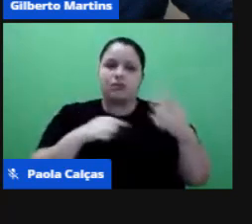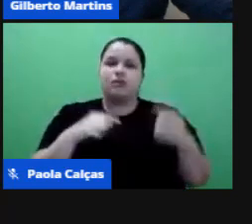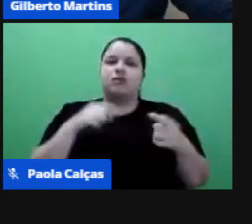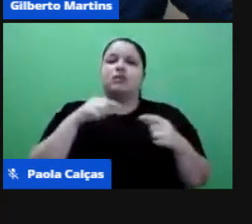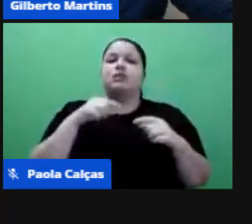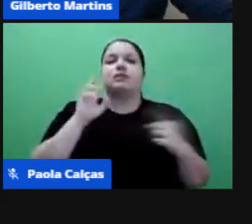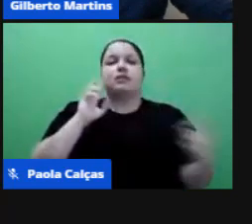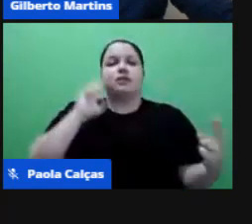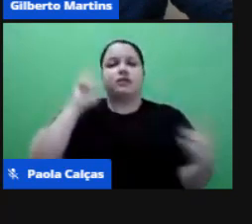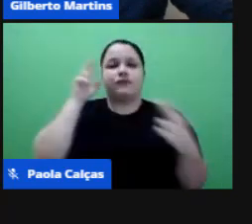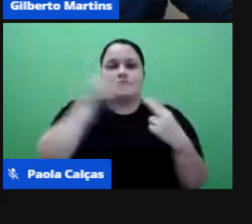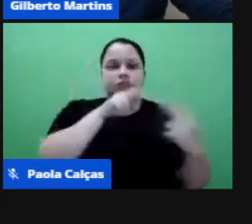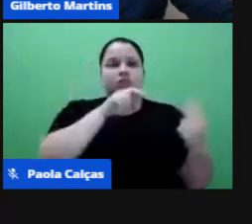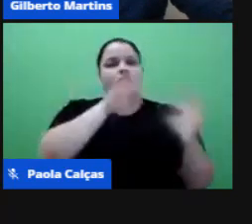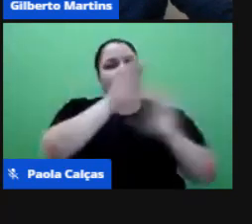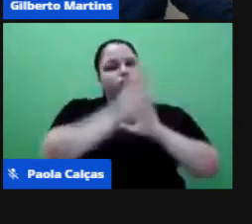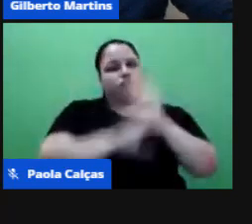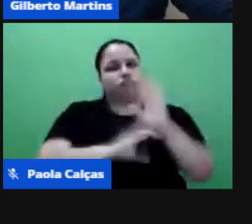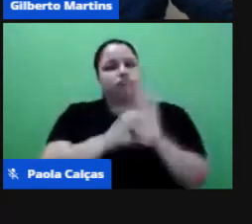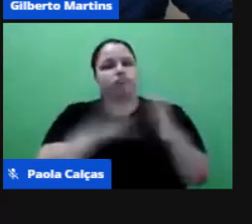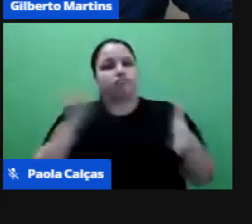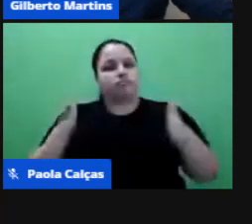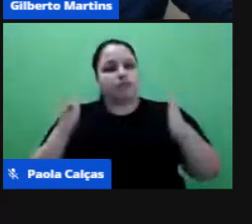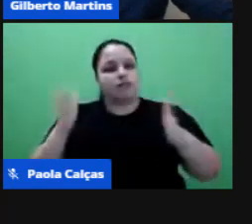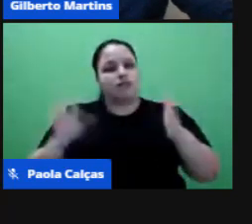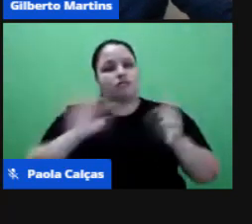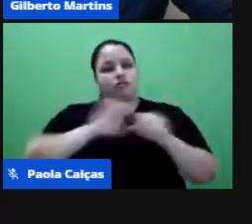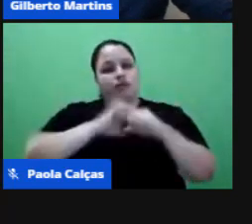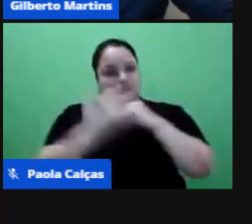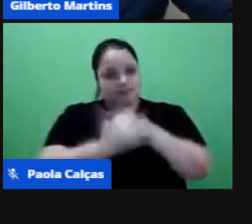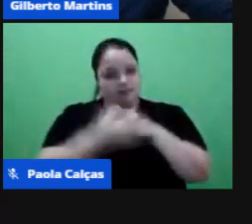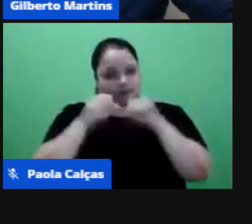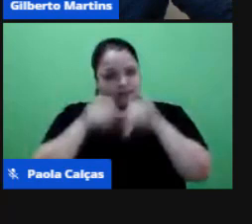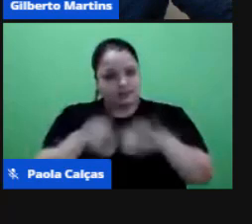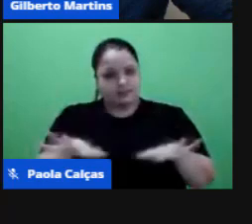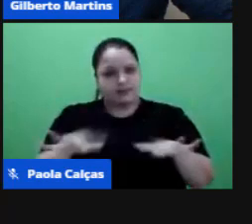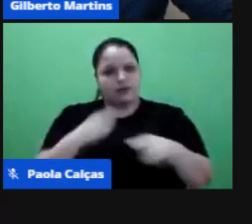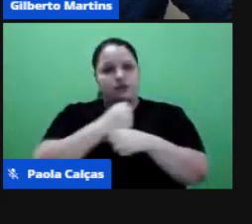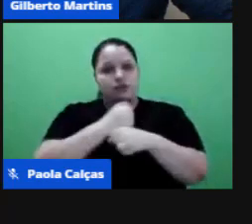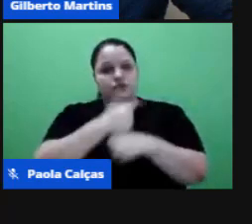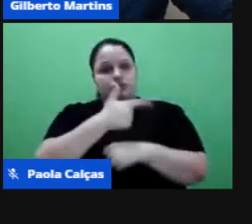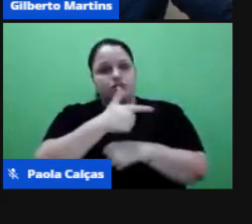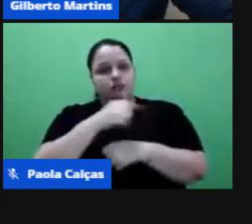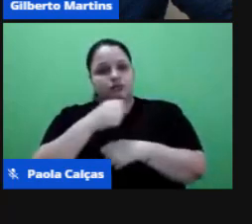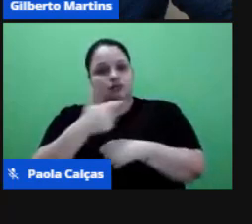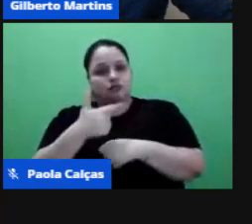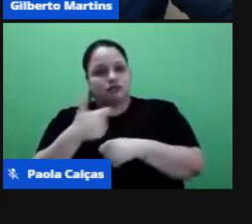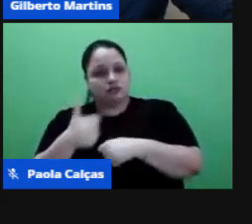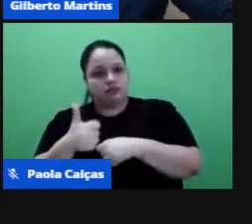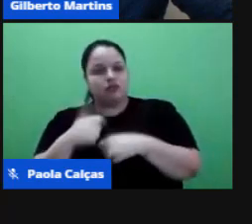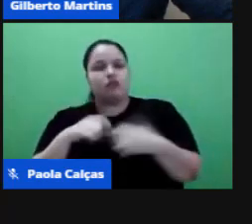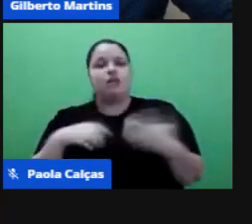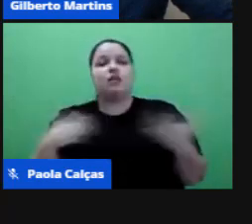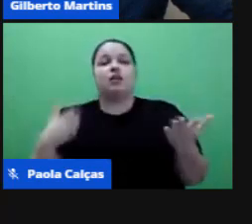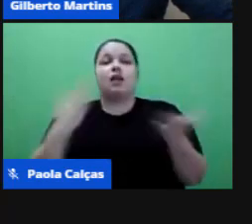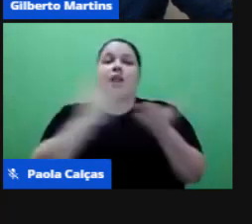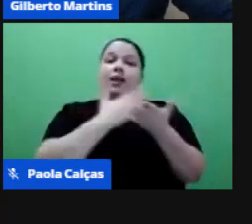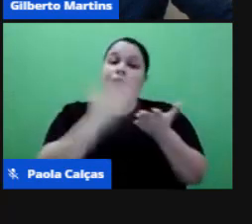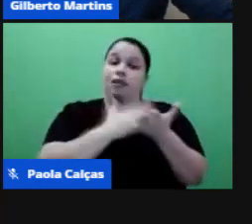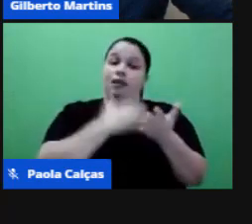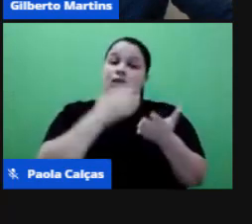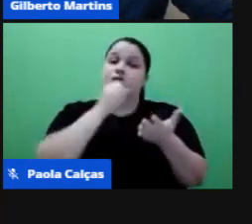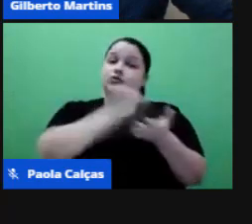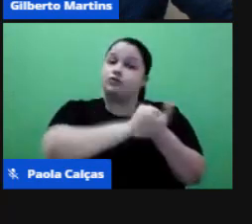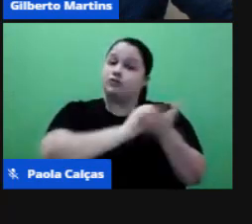curricular circunstancial da REME em 2021, caderno de atividades diagnósticas, cronograma